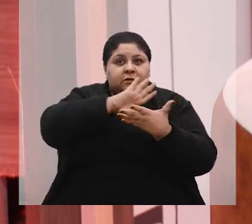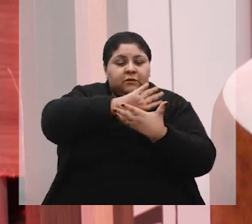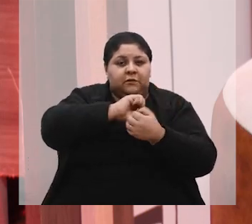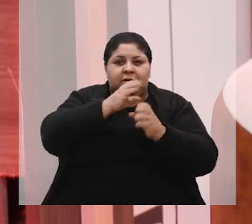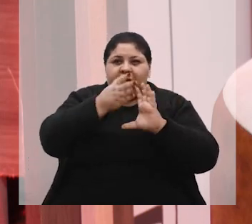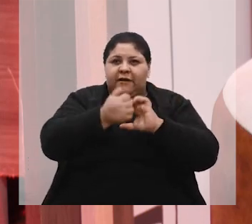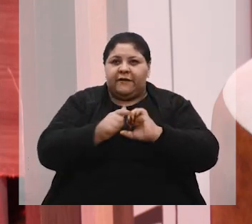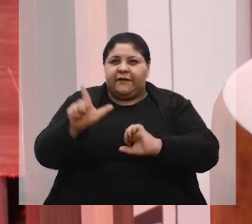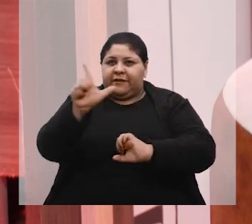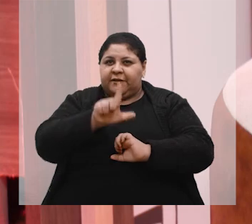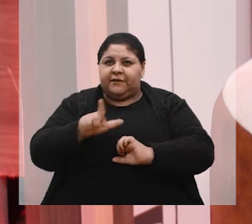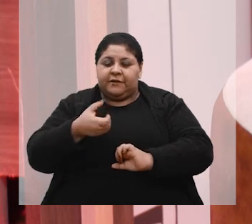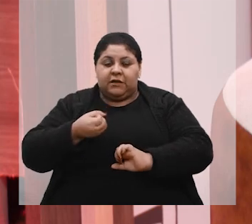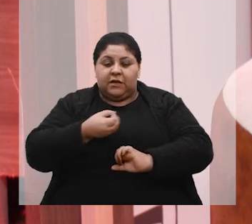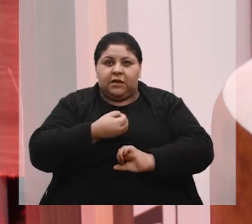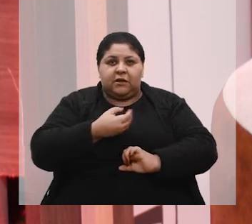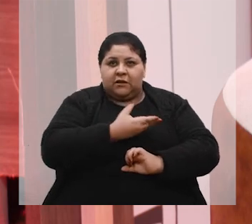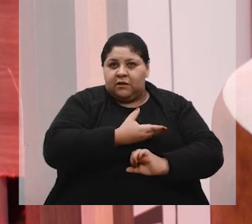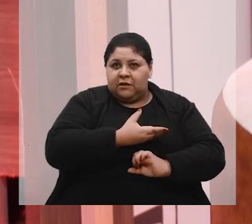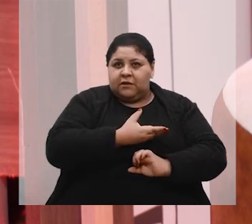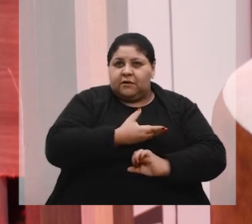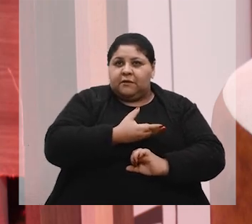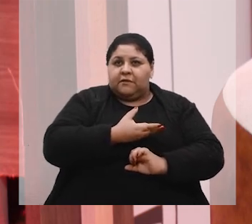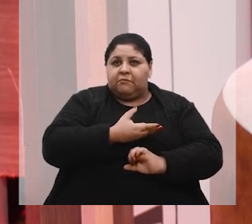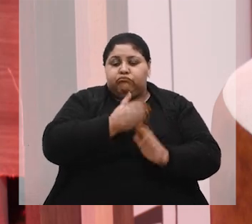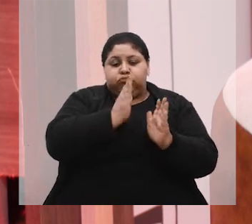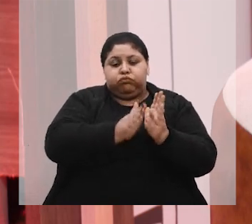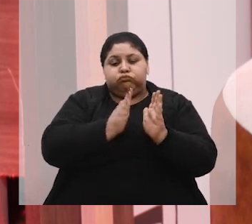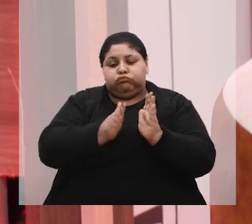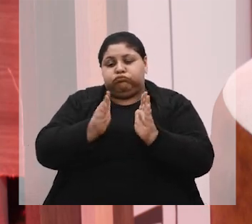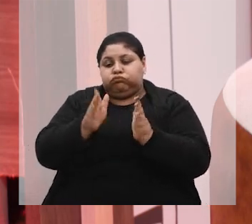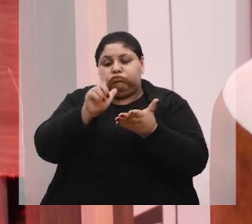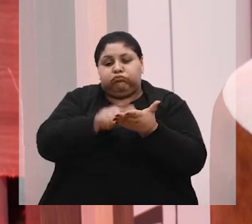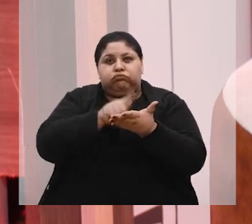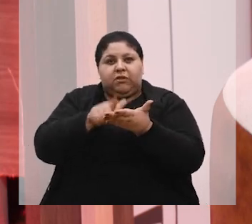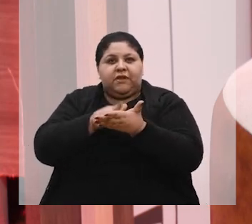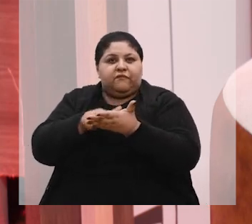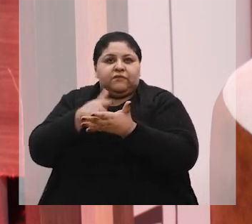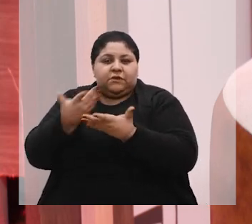literatura contemporânea, em coletâneas de obras,